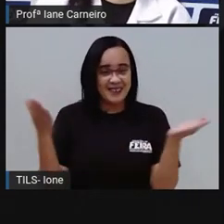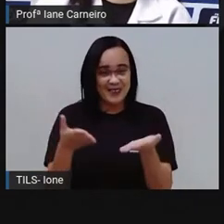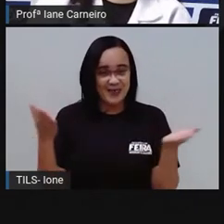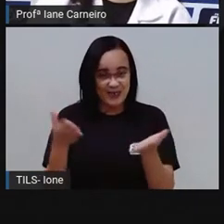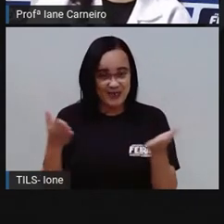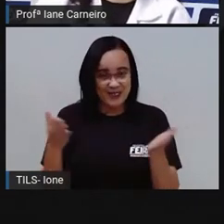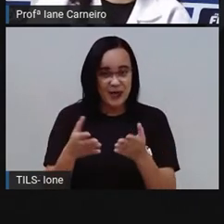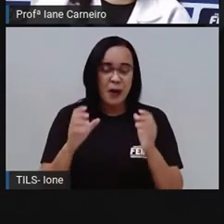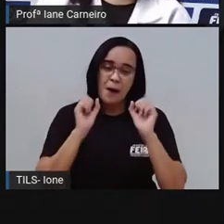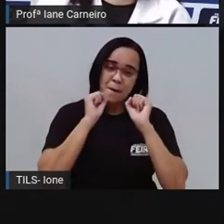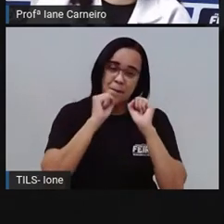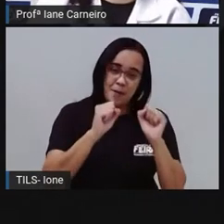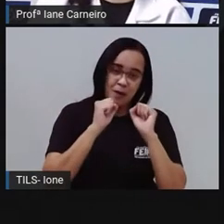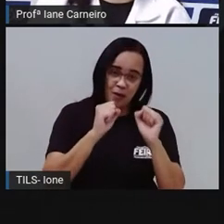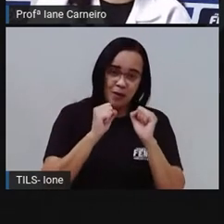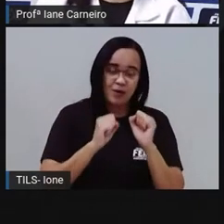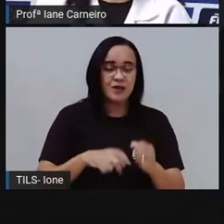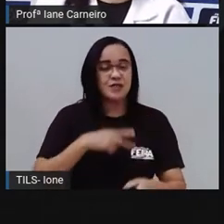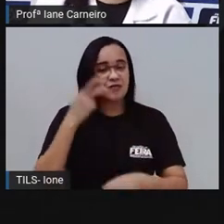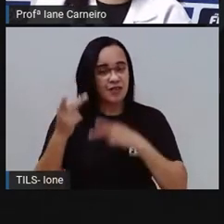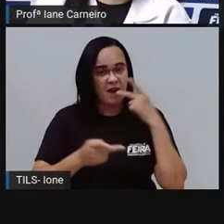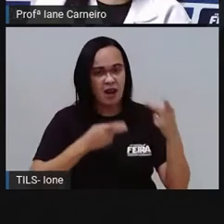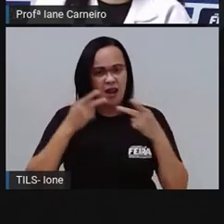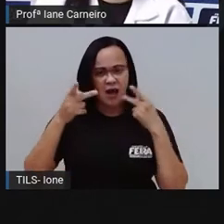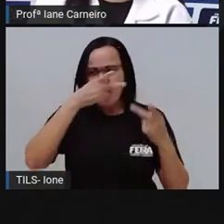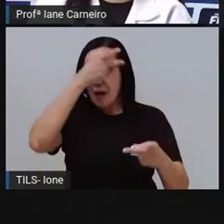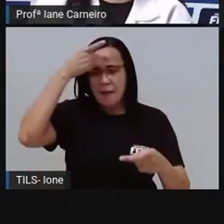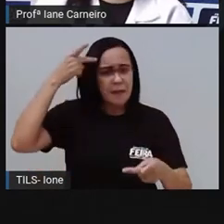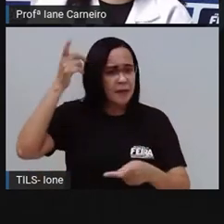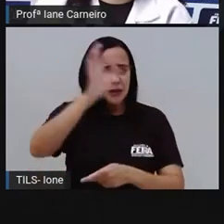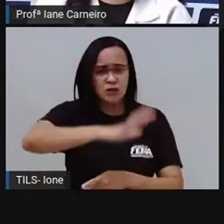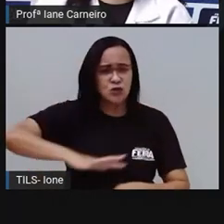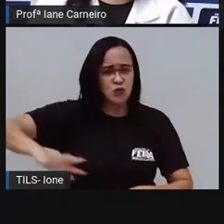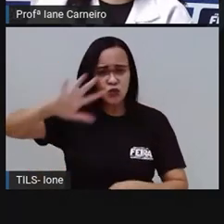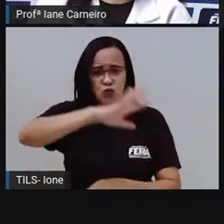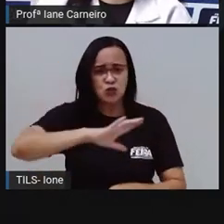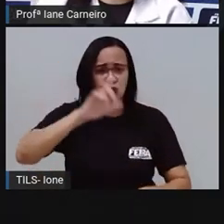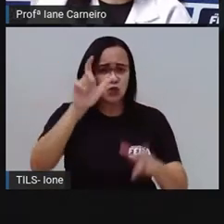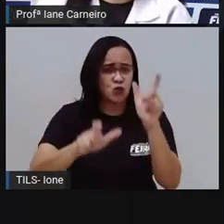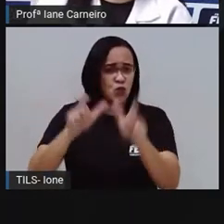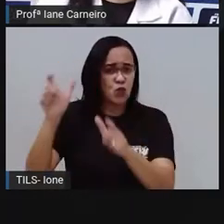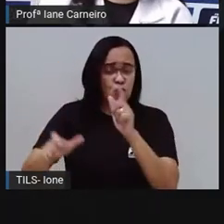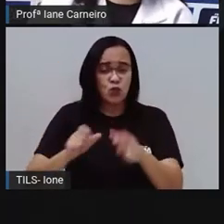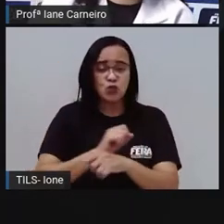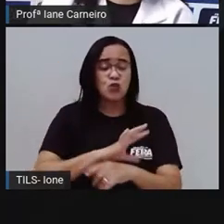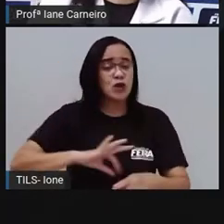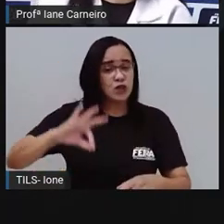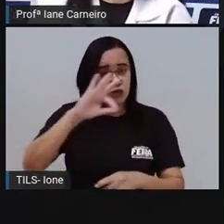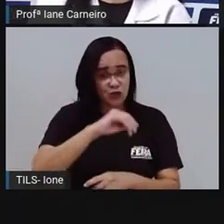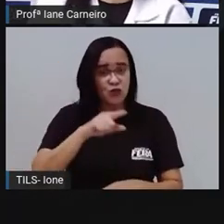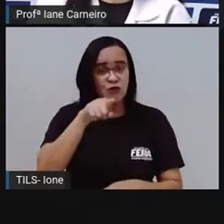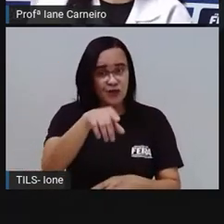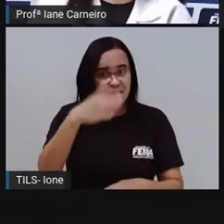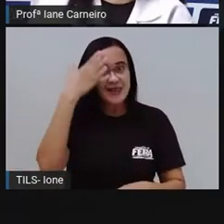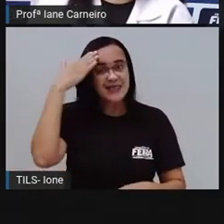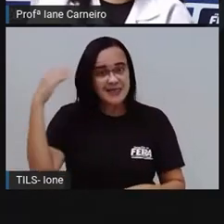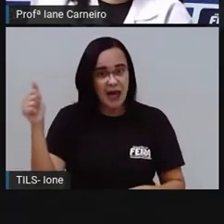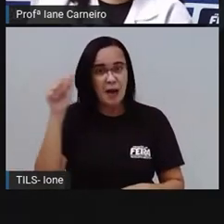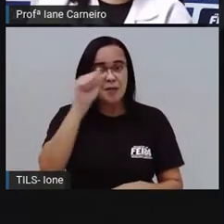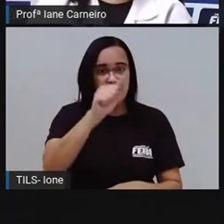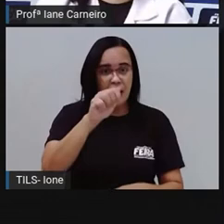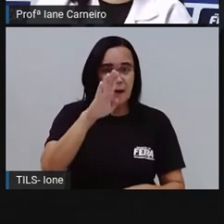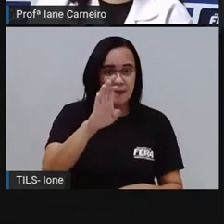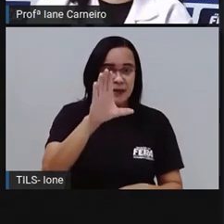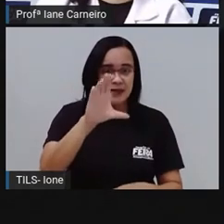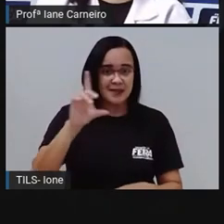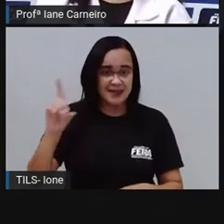Agora pode falar para toda a gente que você sabe o ABC de trás para frente.